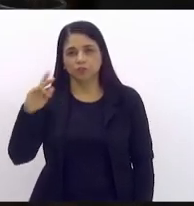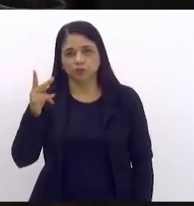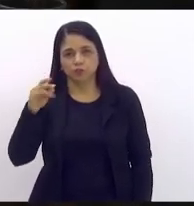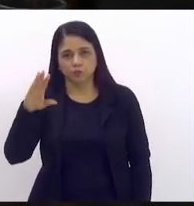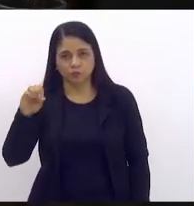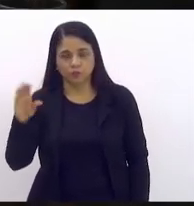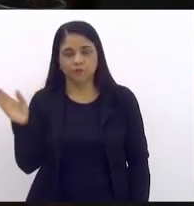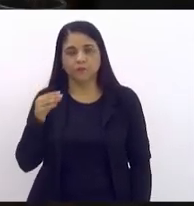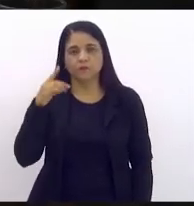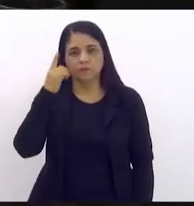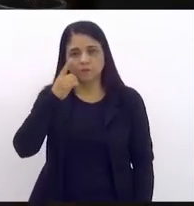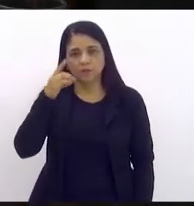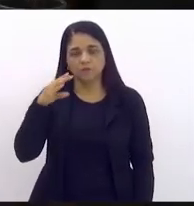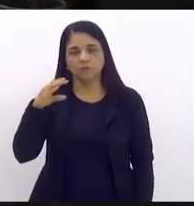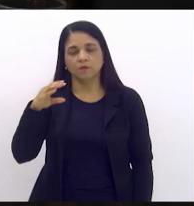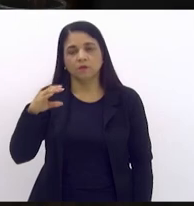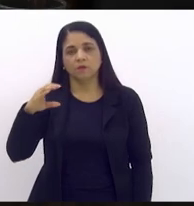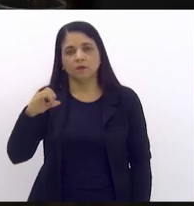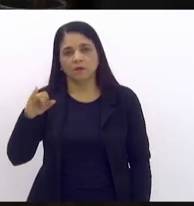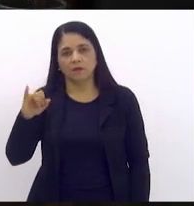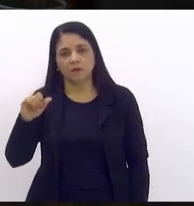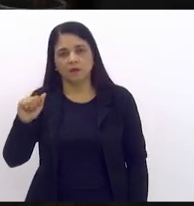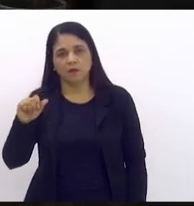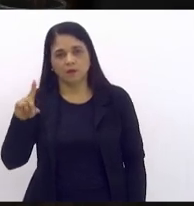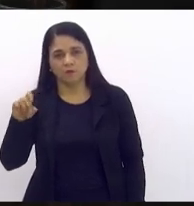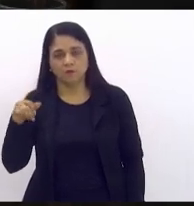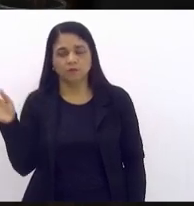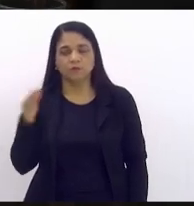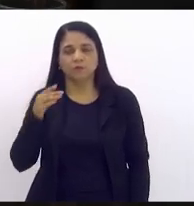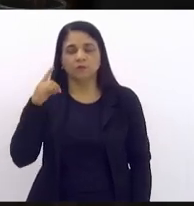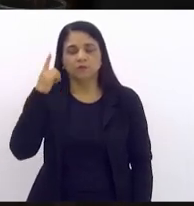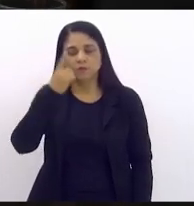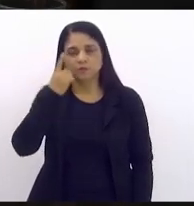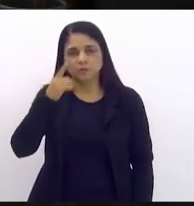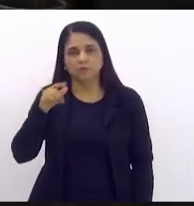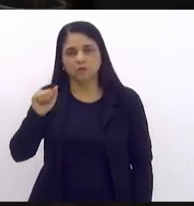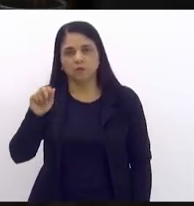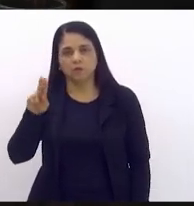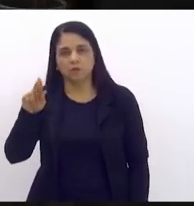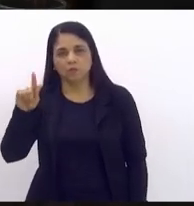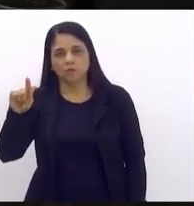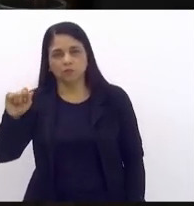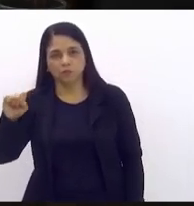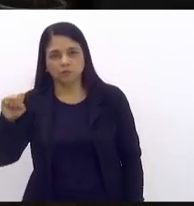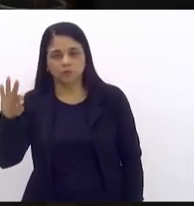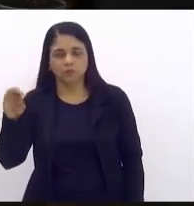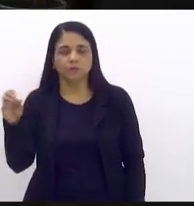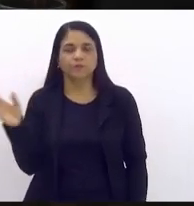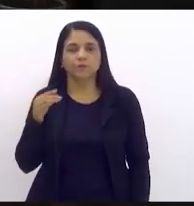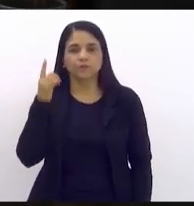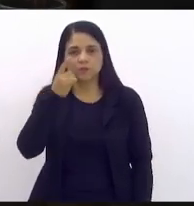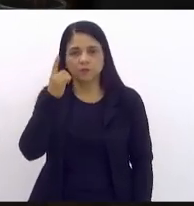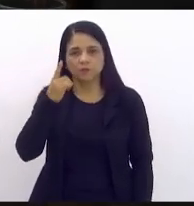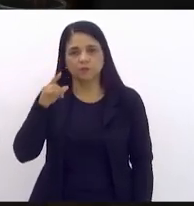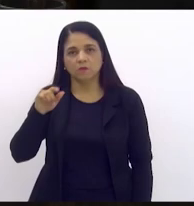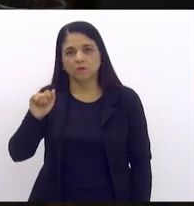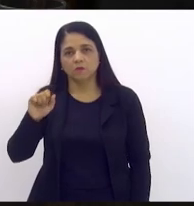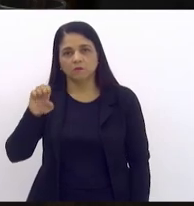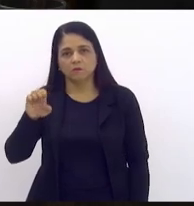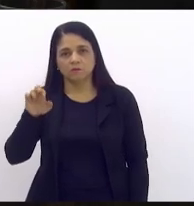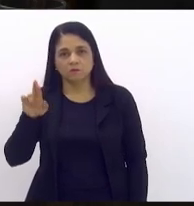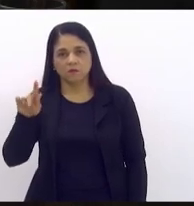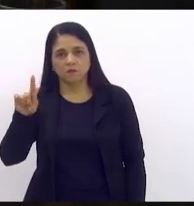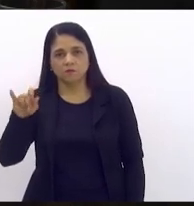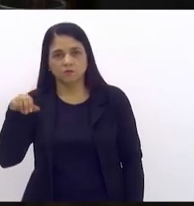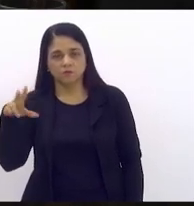Cláudio Caiado, deputado delegado Carlos Augusto, deputado doutor Serginho, deputado